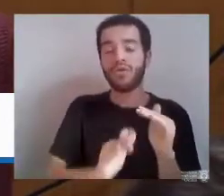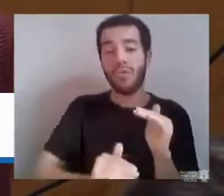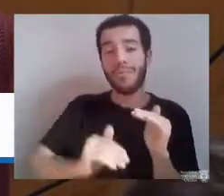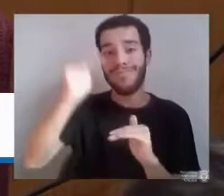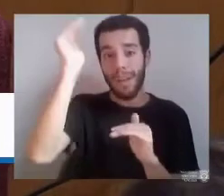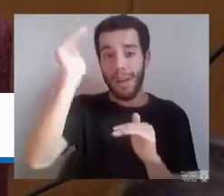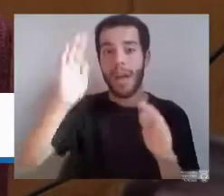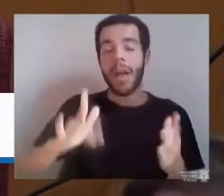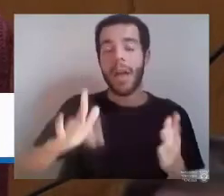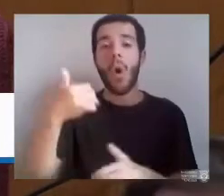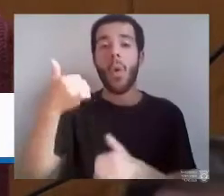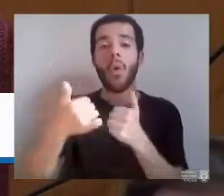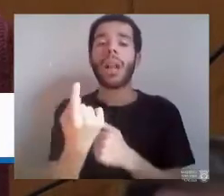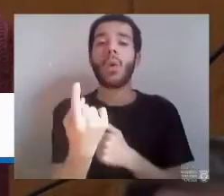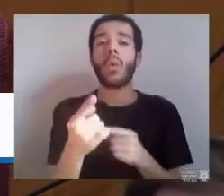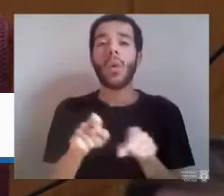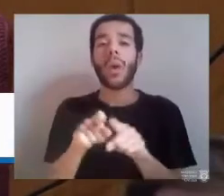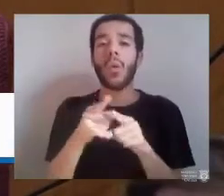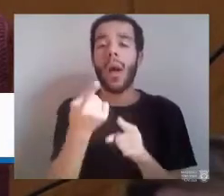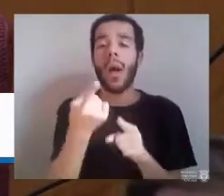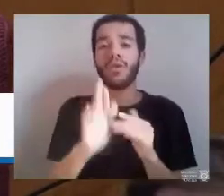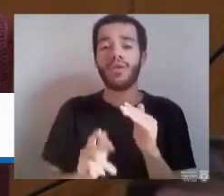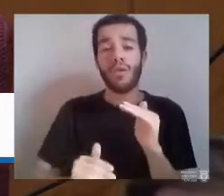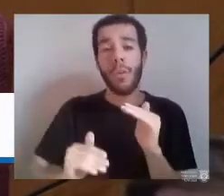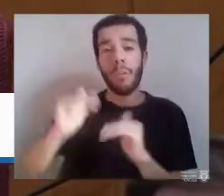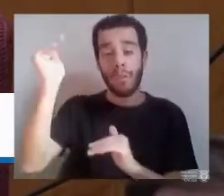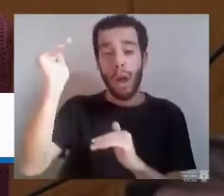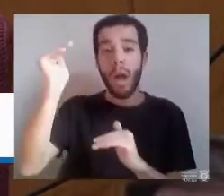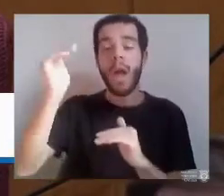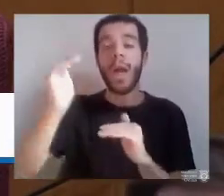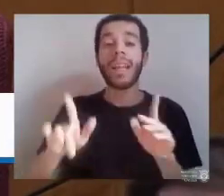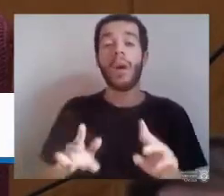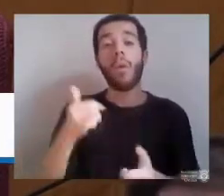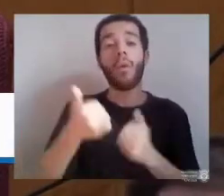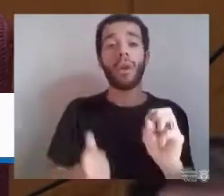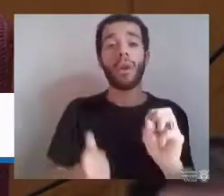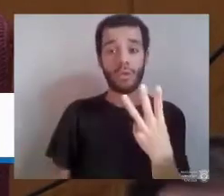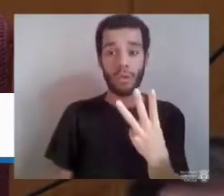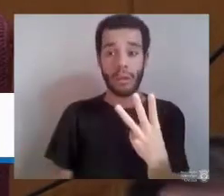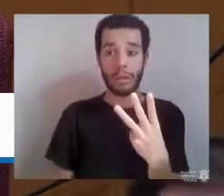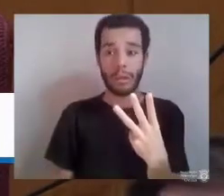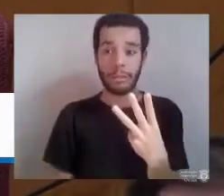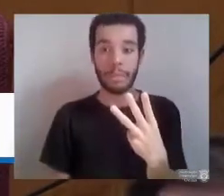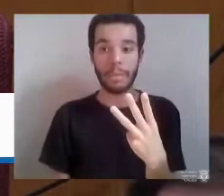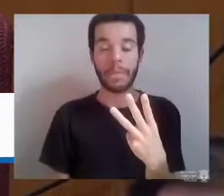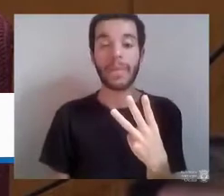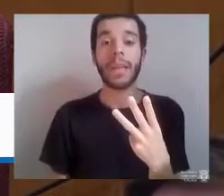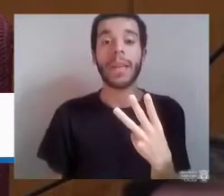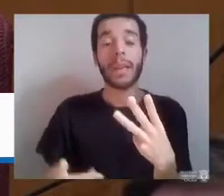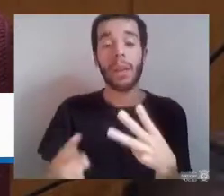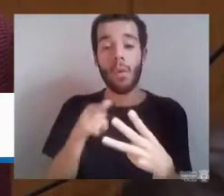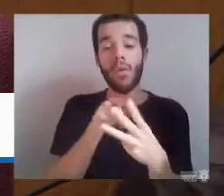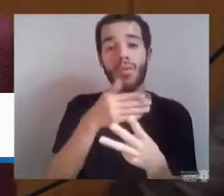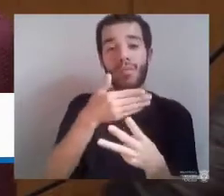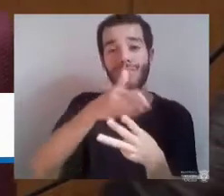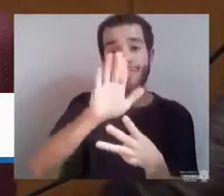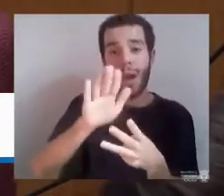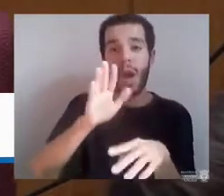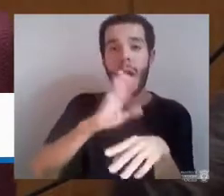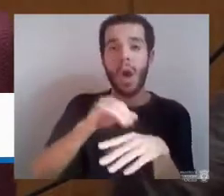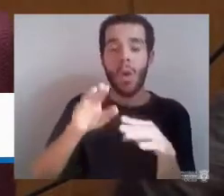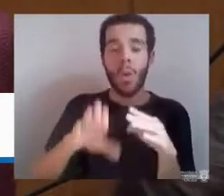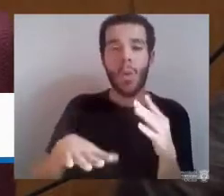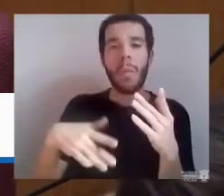uma proposta com valor superior, ficaram três concorrentes. Desses três, um foi excluído por razões